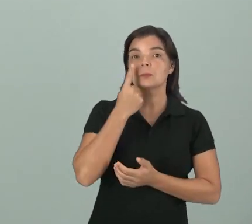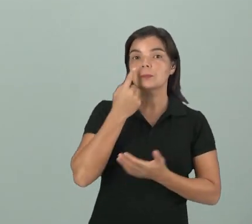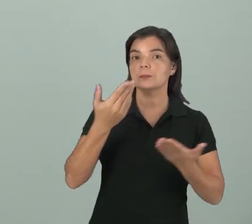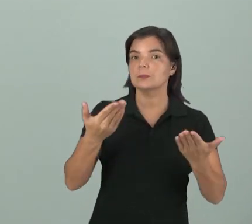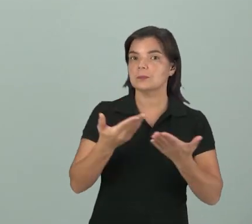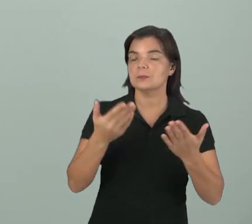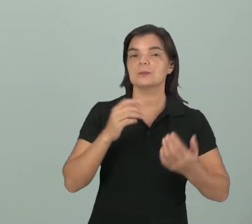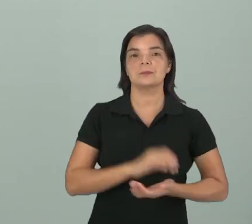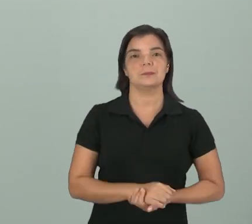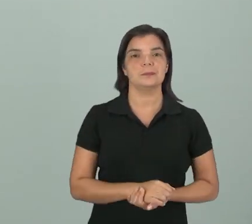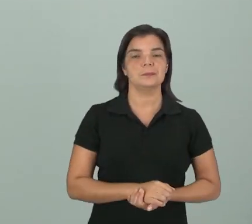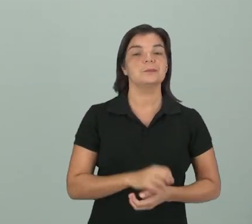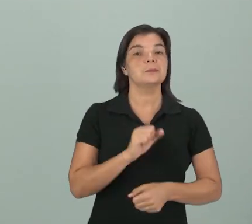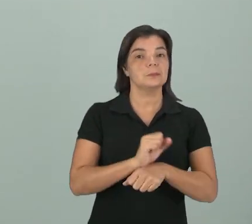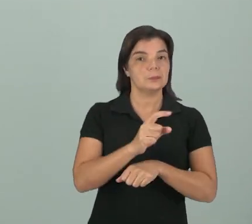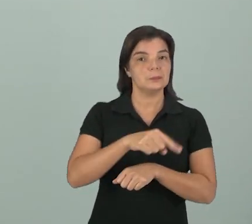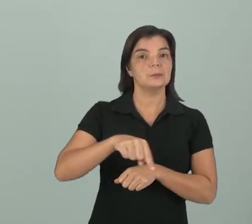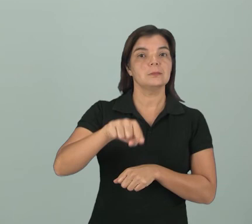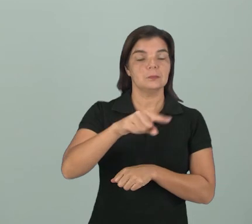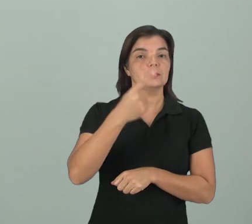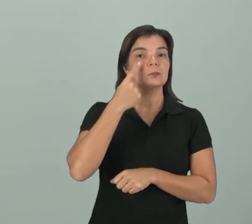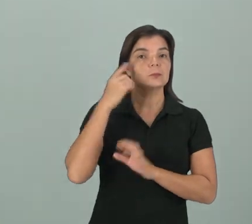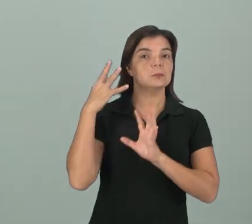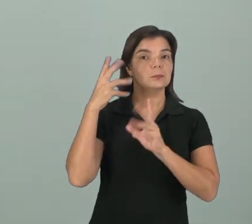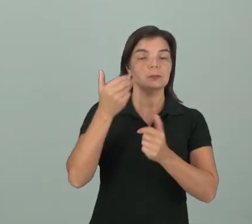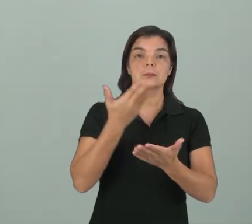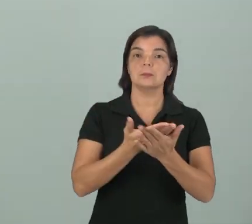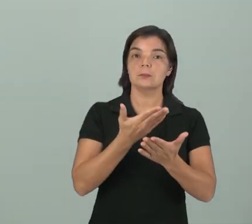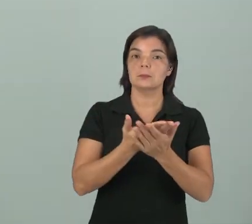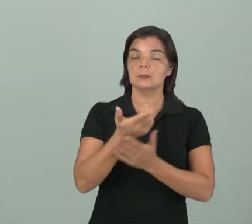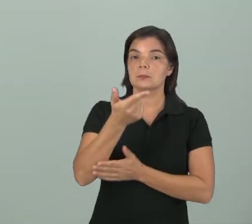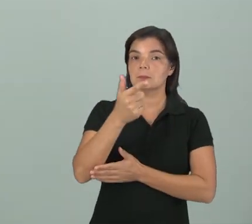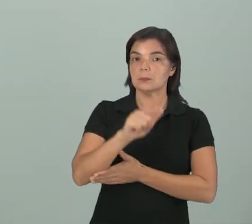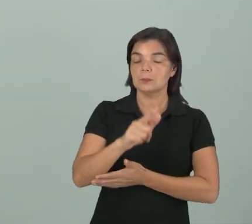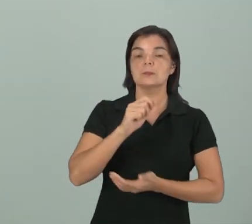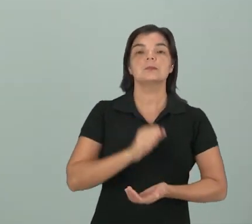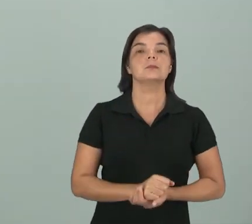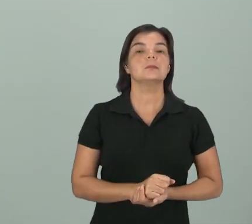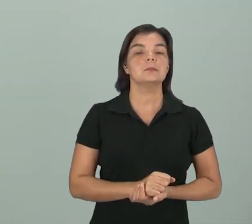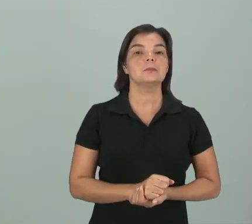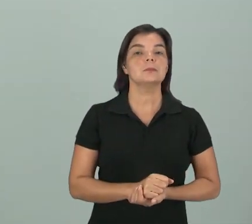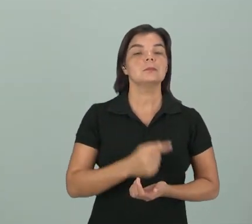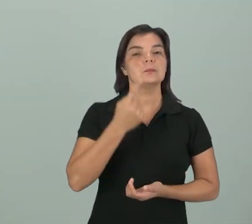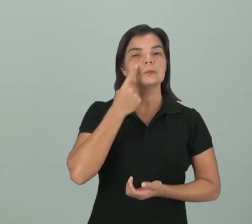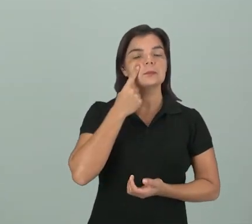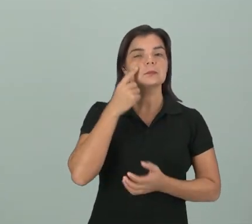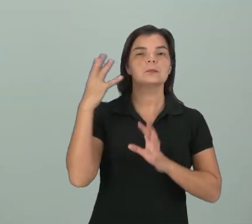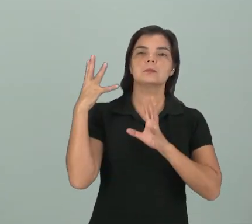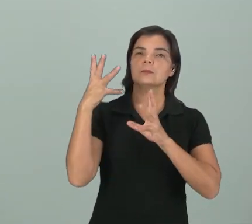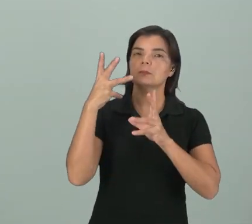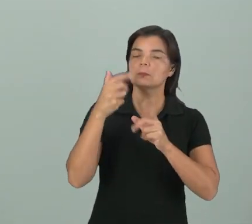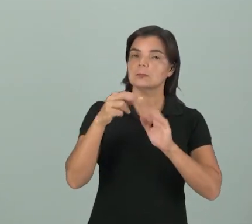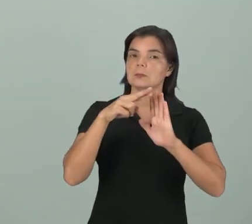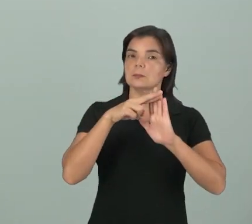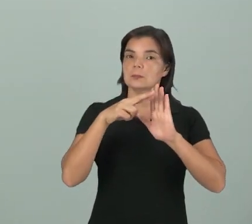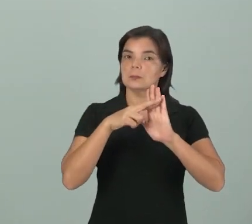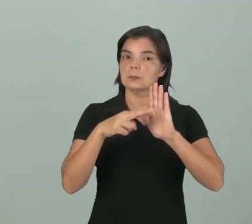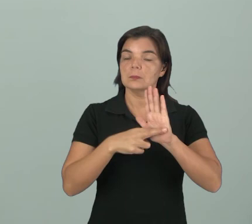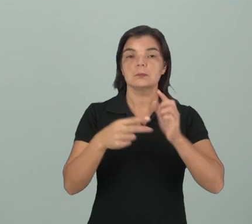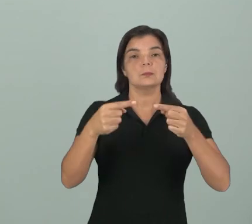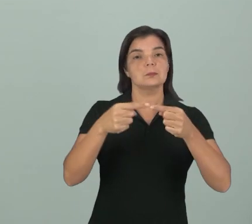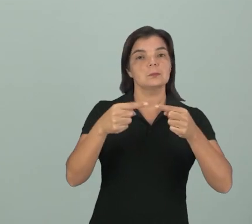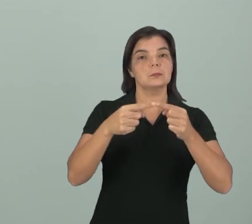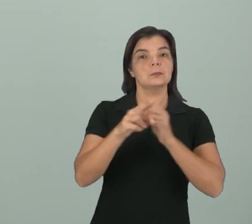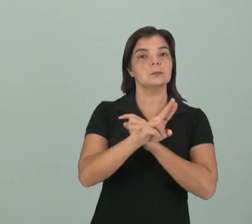vimos hoje. Espero que vocês revejam esta aula novamente para revisar as regras de